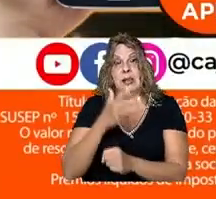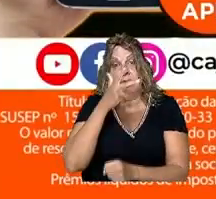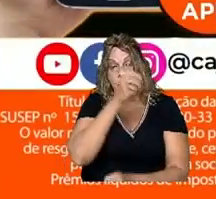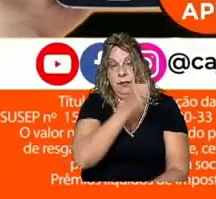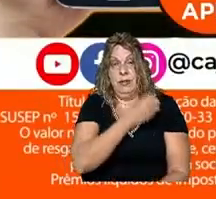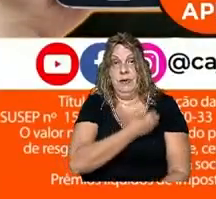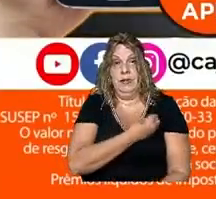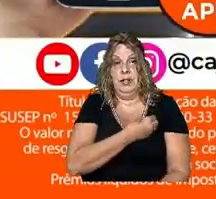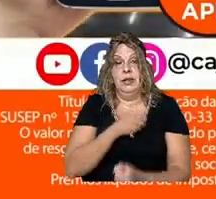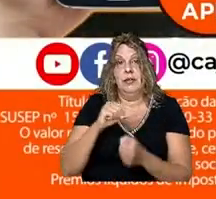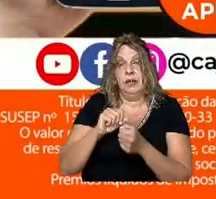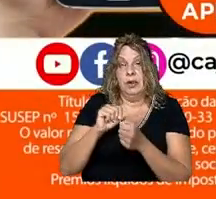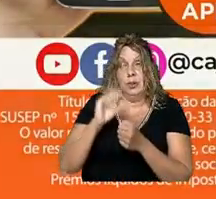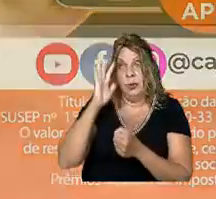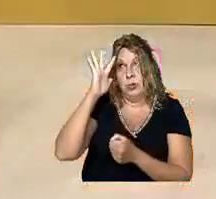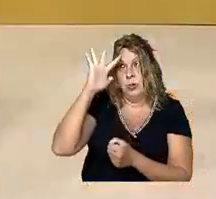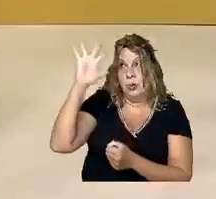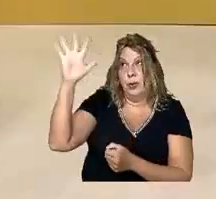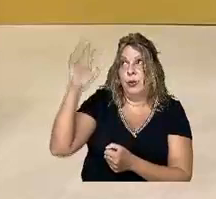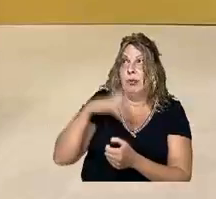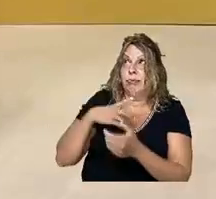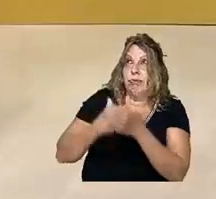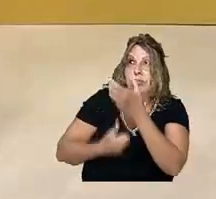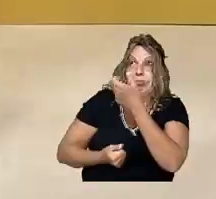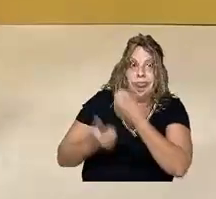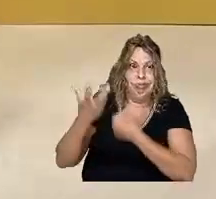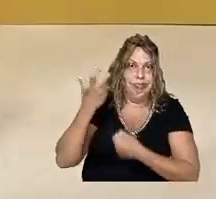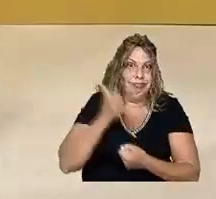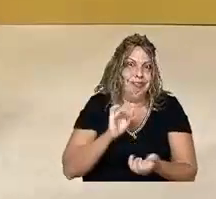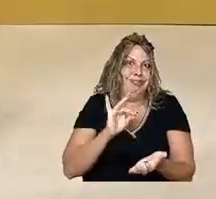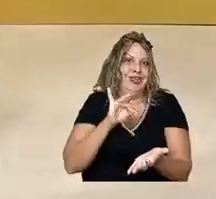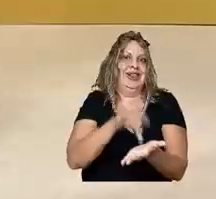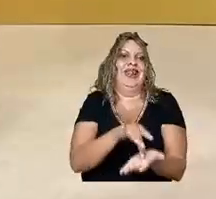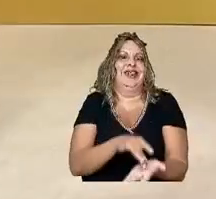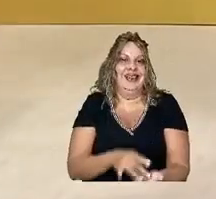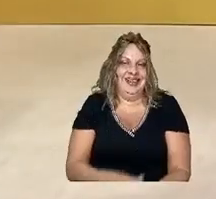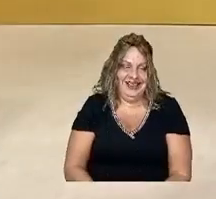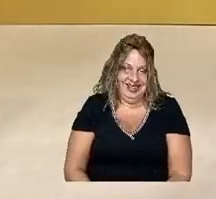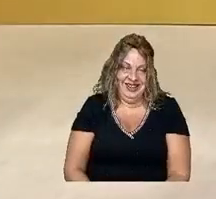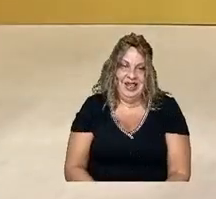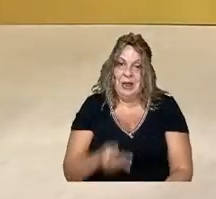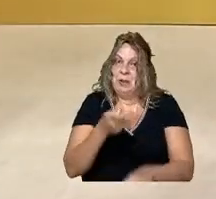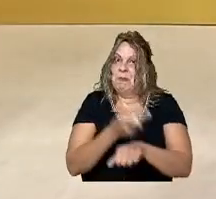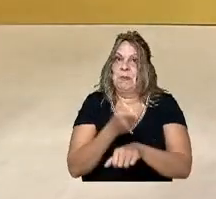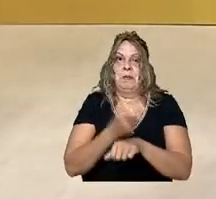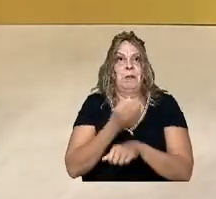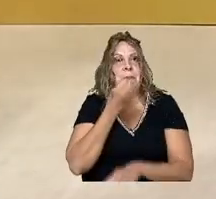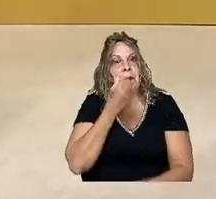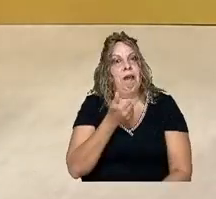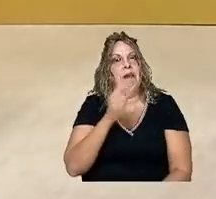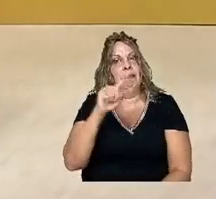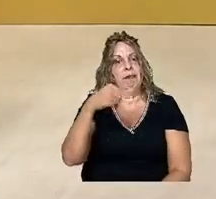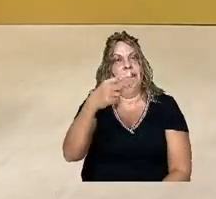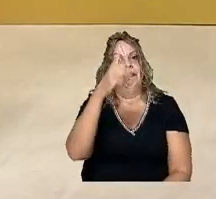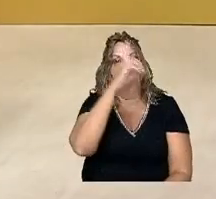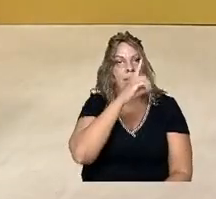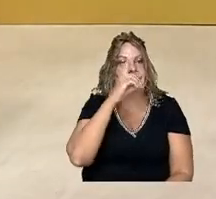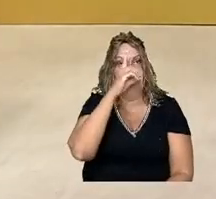vidas e realizando sonhos. Que é isso? Que premiação maravilhosa no próximo domingo,